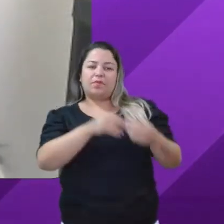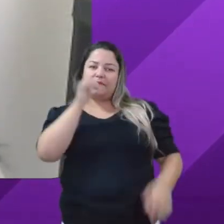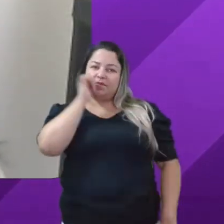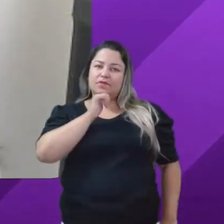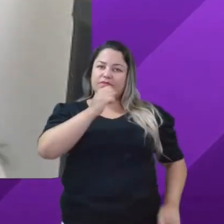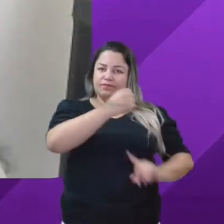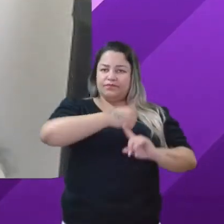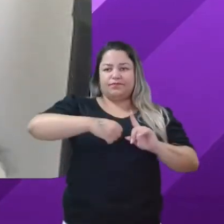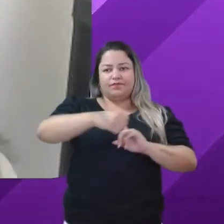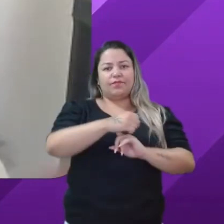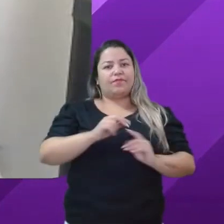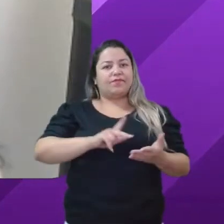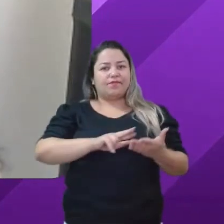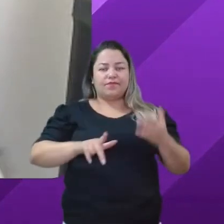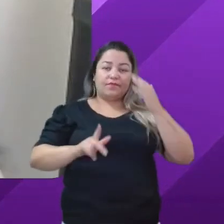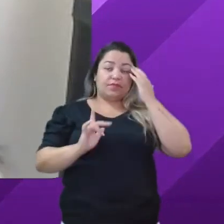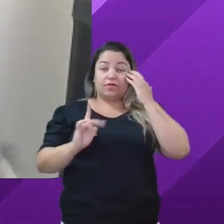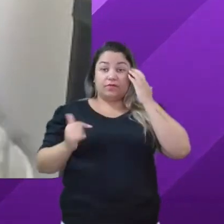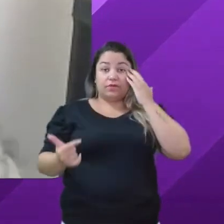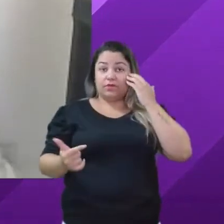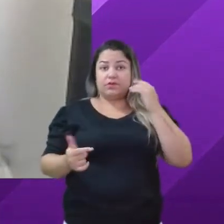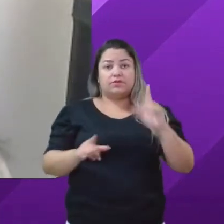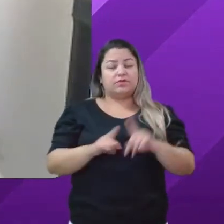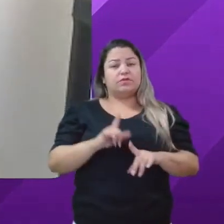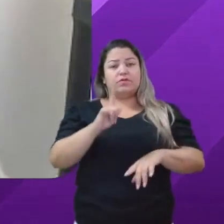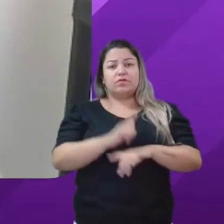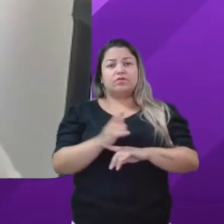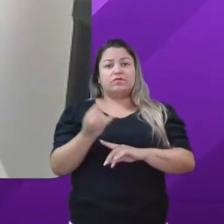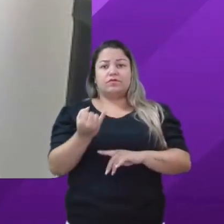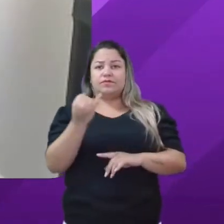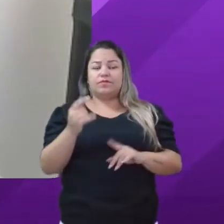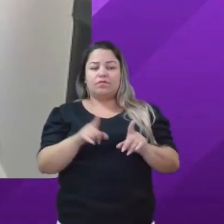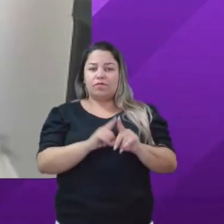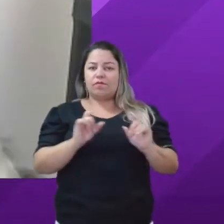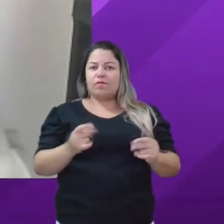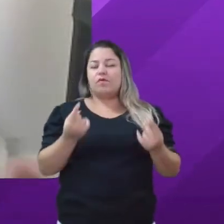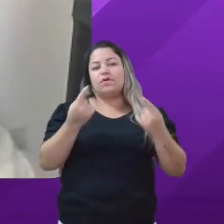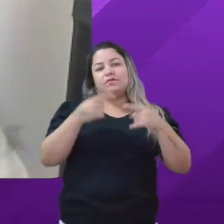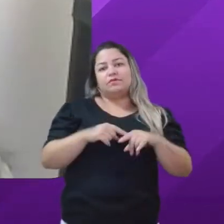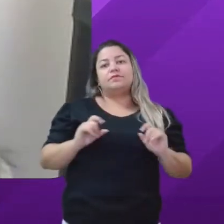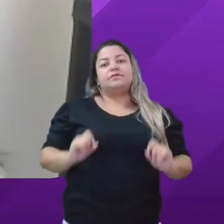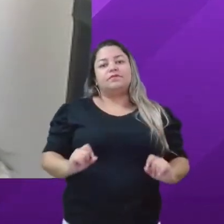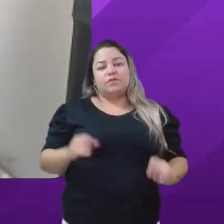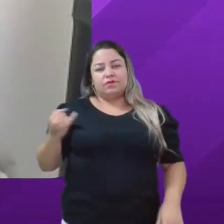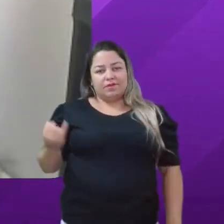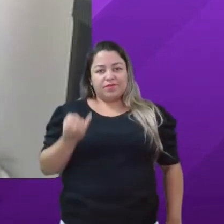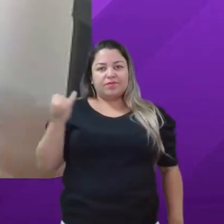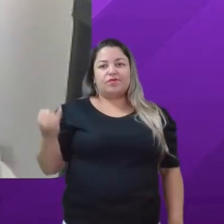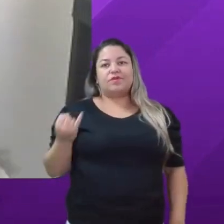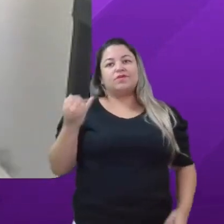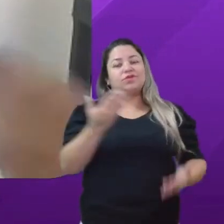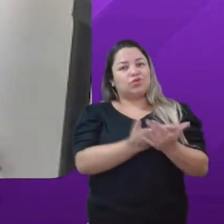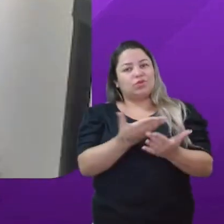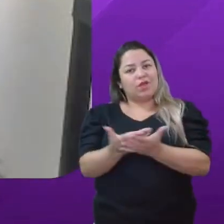na sociedade, enfim, né, não é papel desse campo de estudo, a gente considera o contrário, né, então por isso que é muito importante